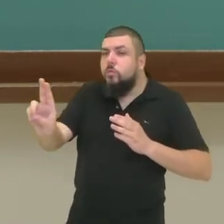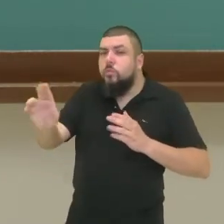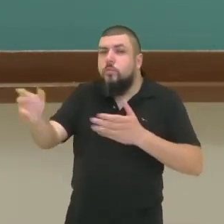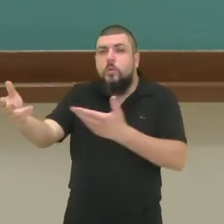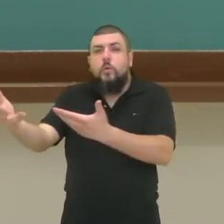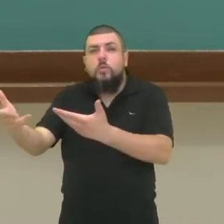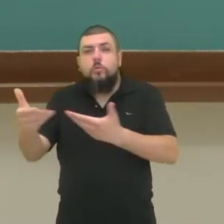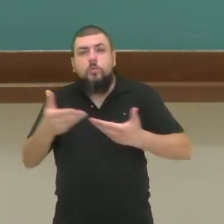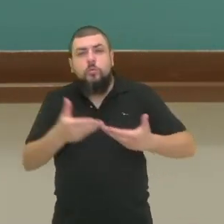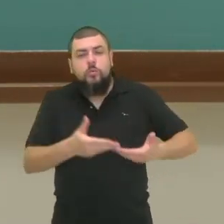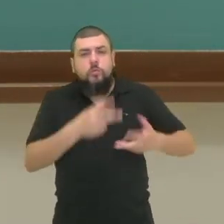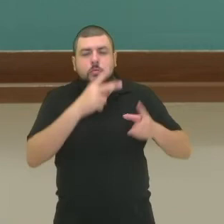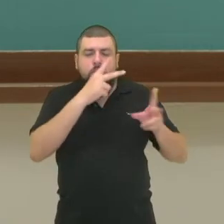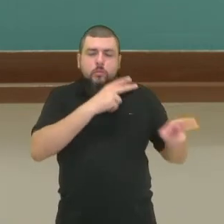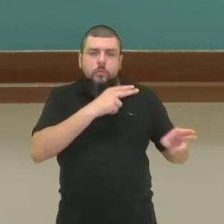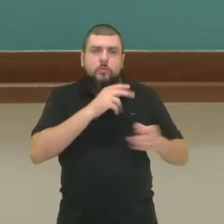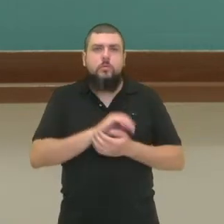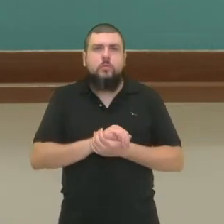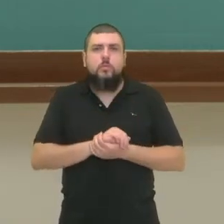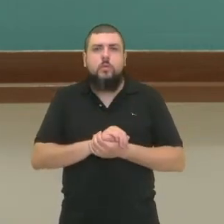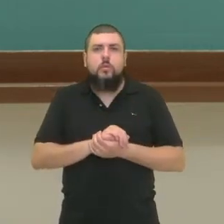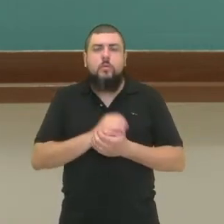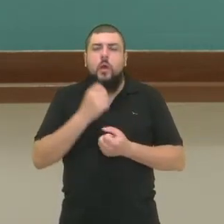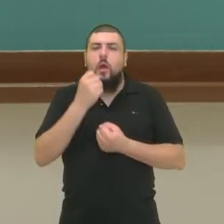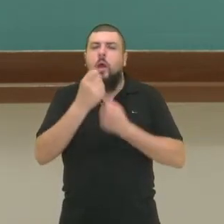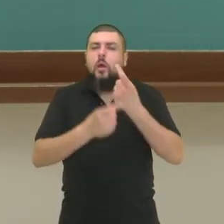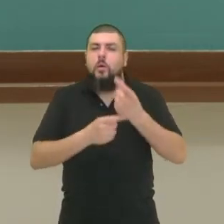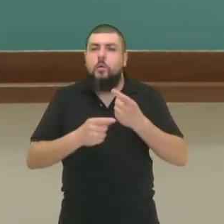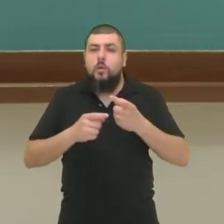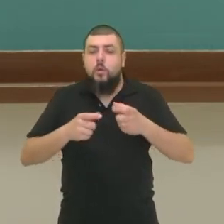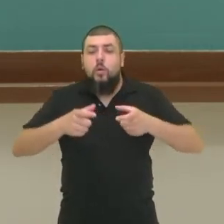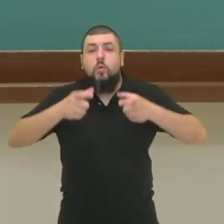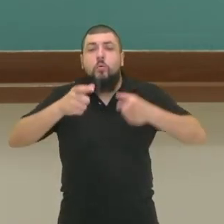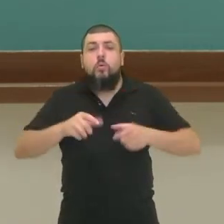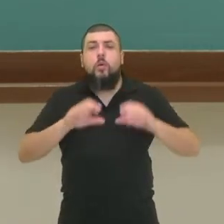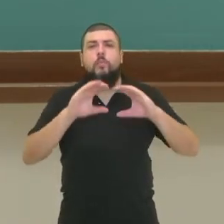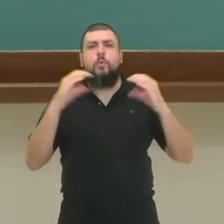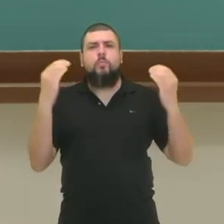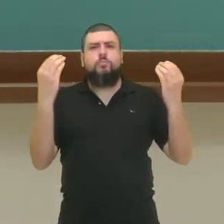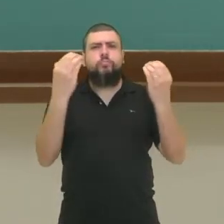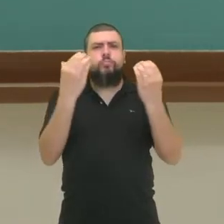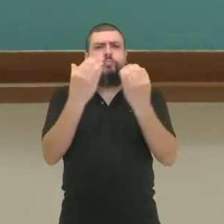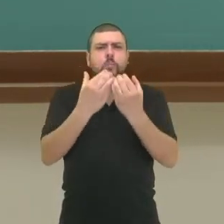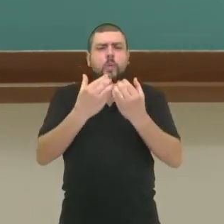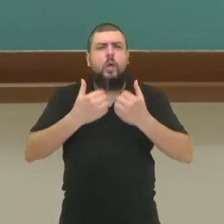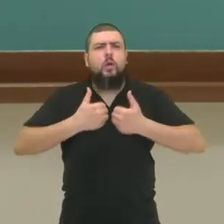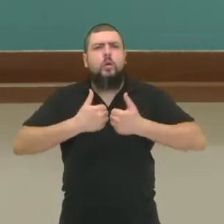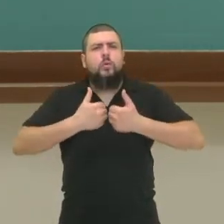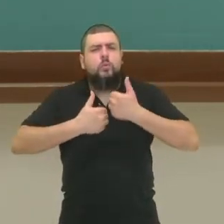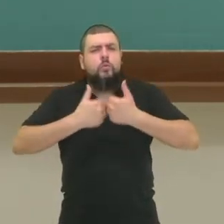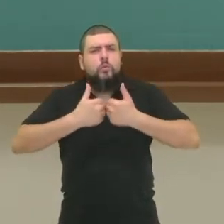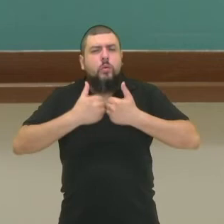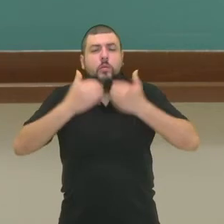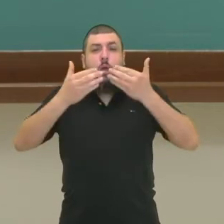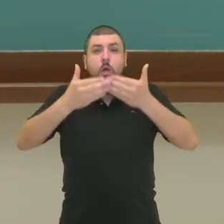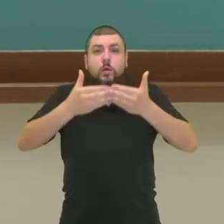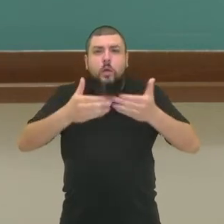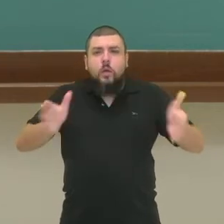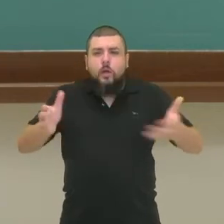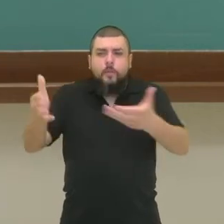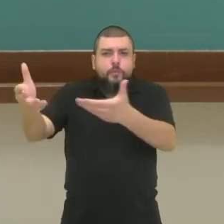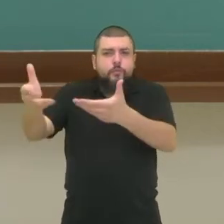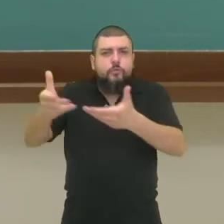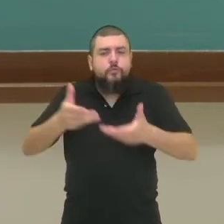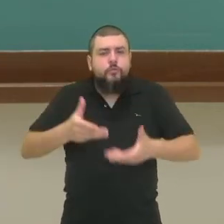também abrem algum local para recolher as pessoas quando está muito, muito frio, né?